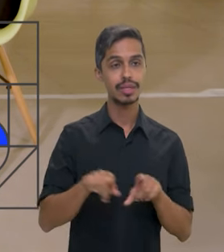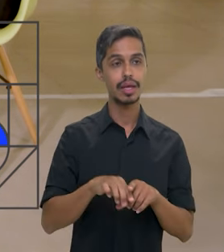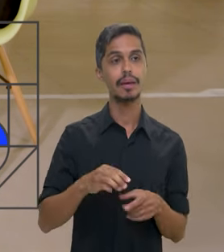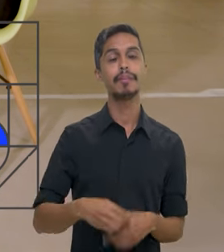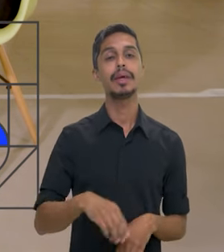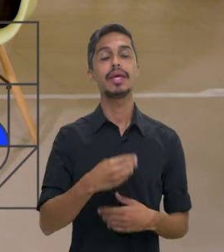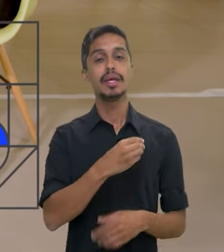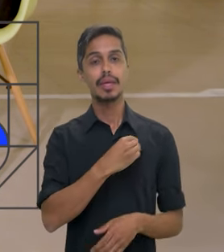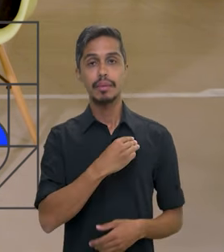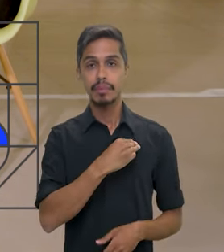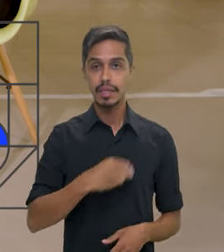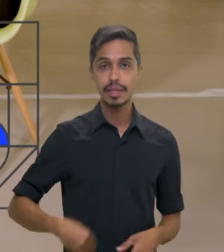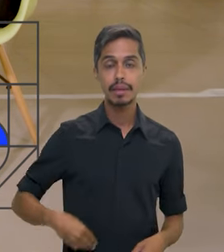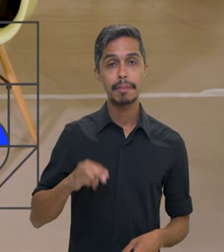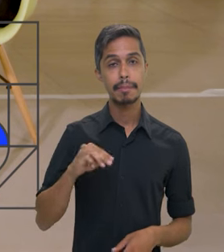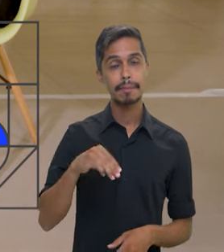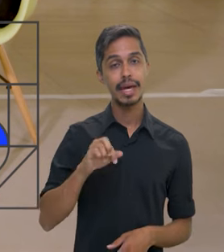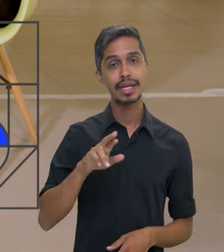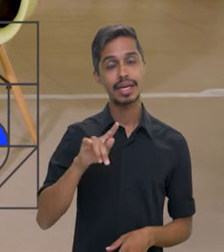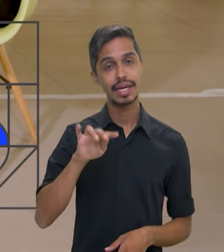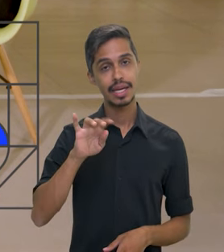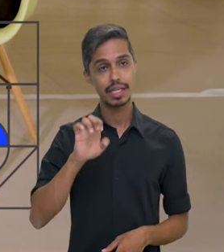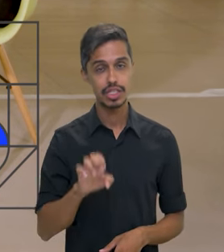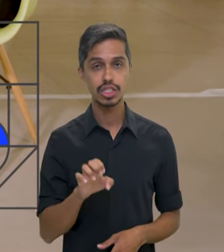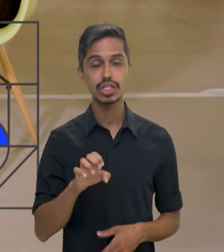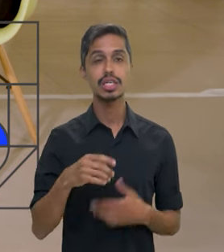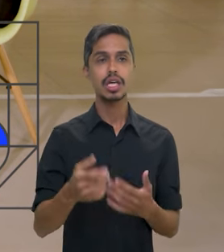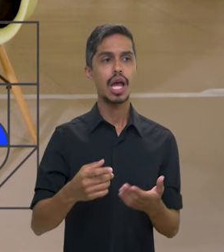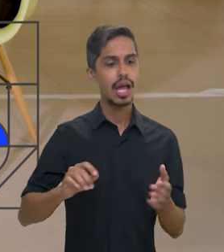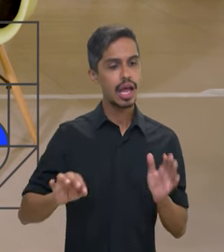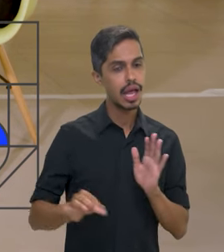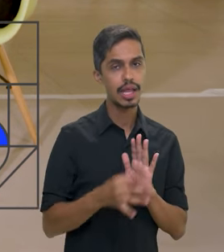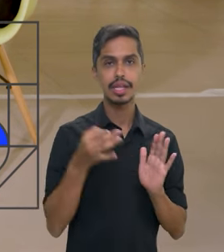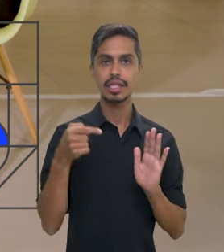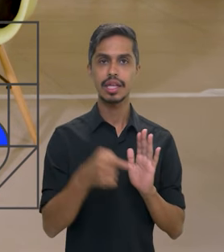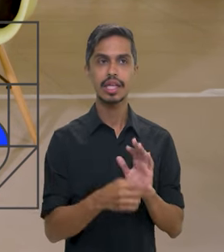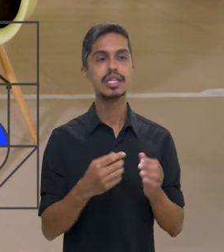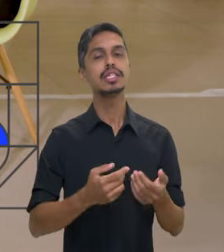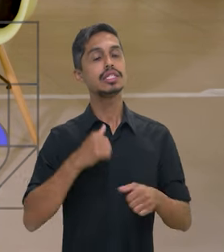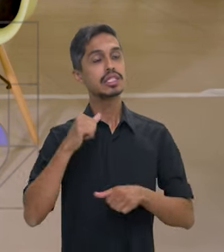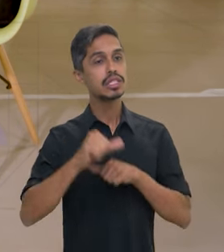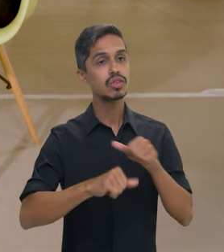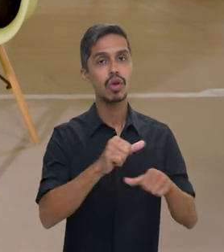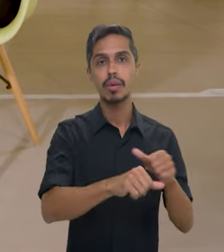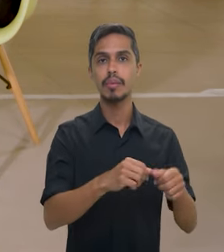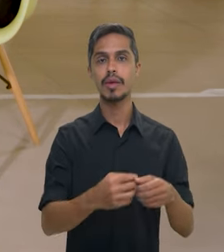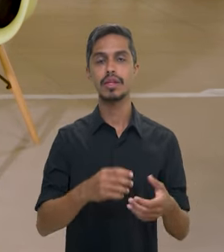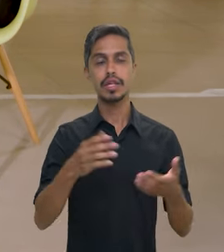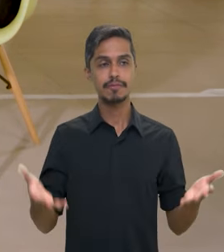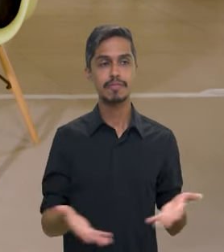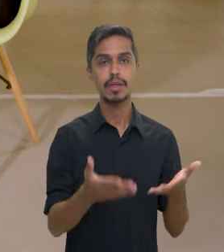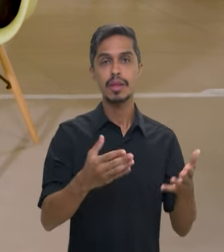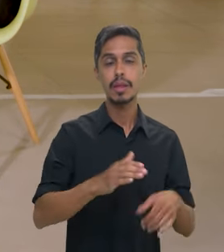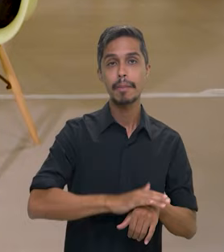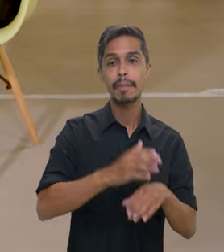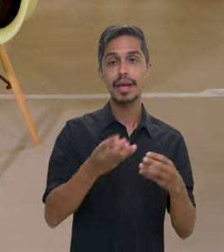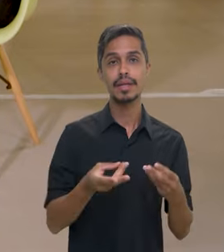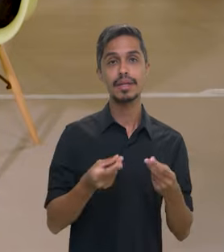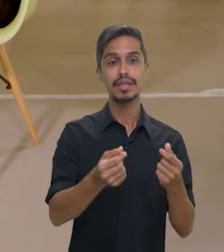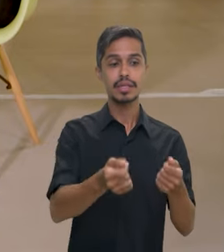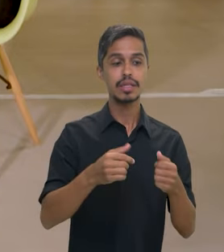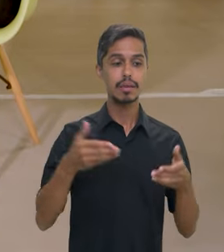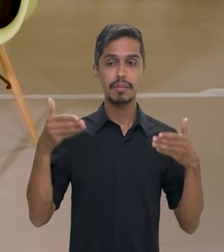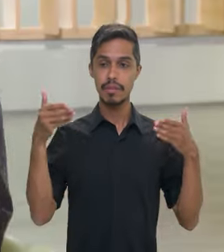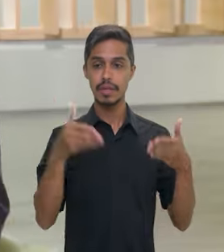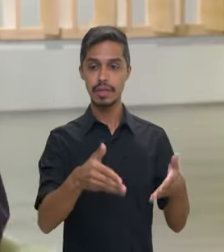ministra Margarete Menezes, fizeram, assinaram o novo decreto do fomento, transformando esse fomento, esse mecanismo em